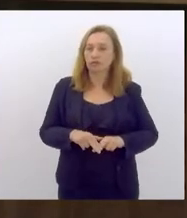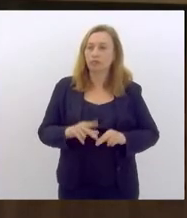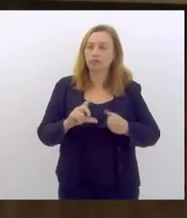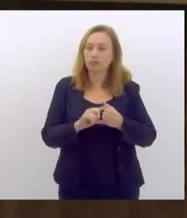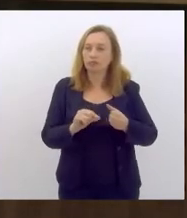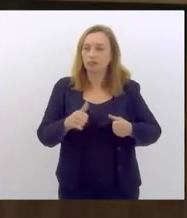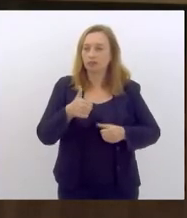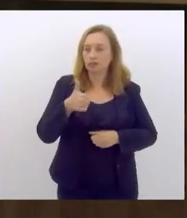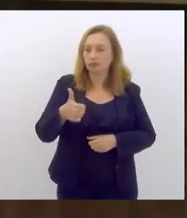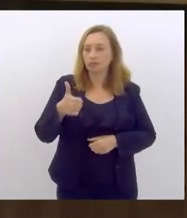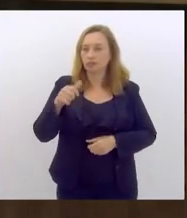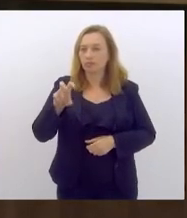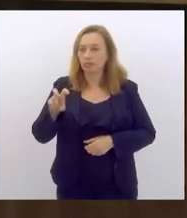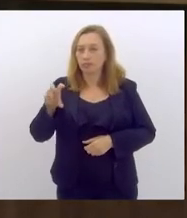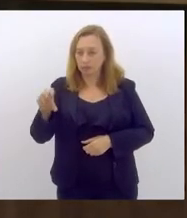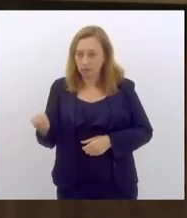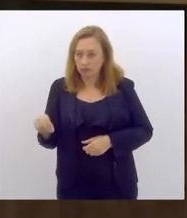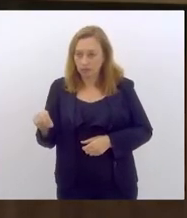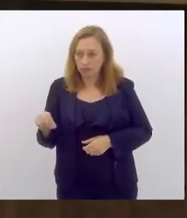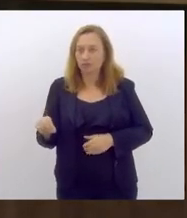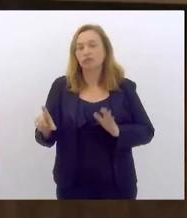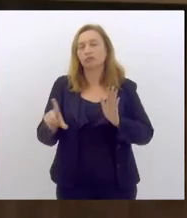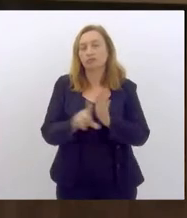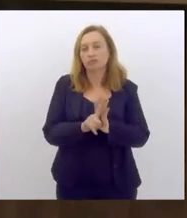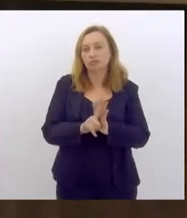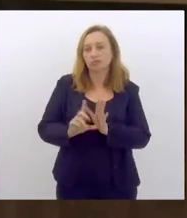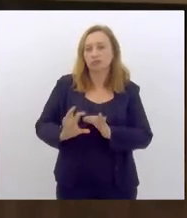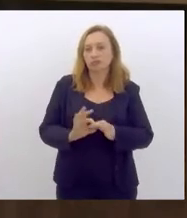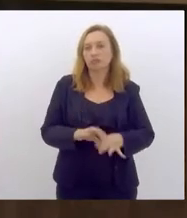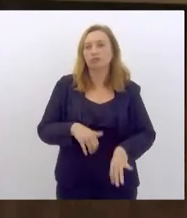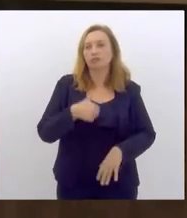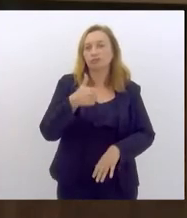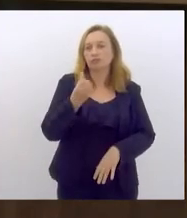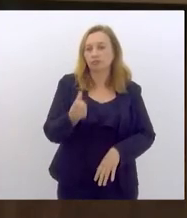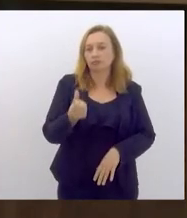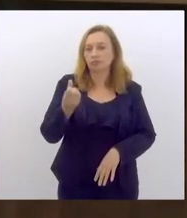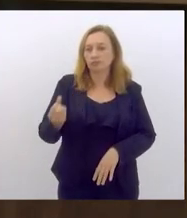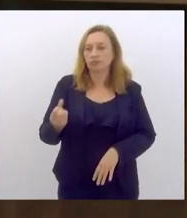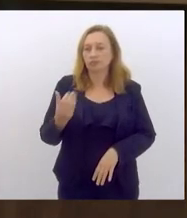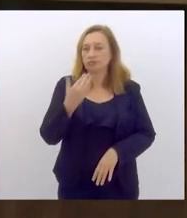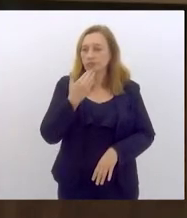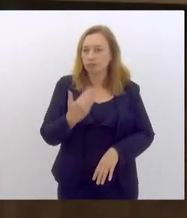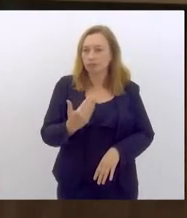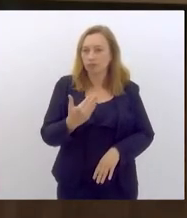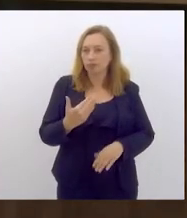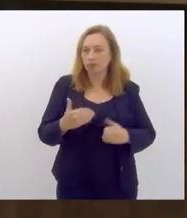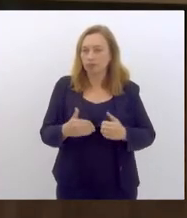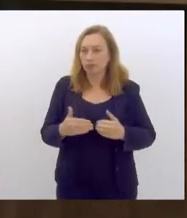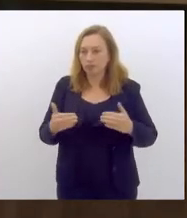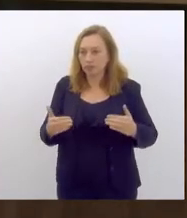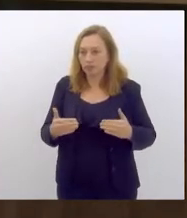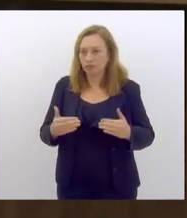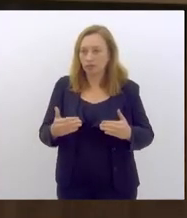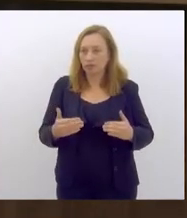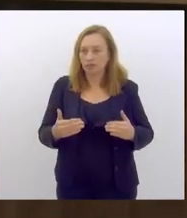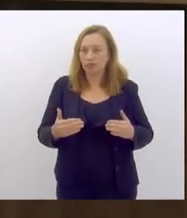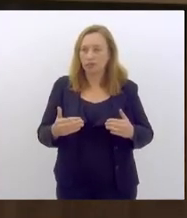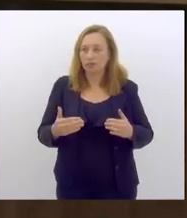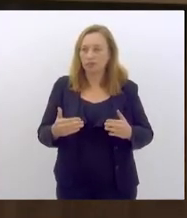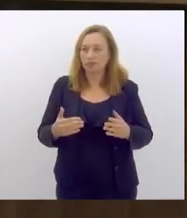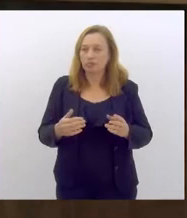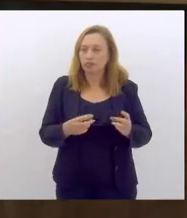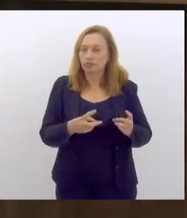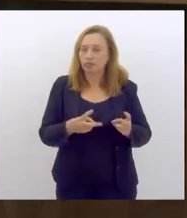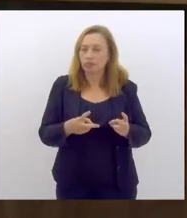artigo 150 da Lei Complementar 66, eu solicito a abertura de apuração